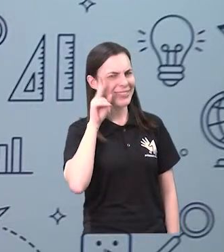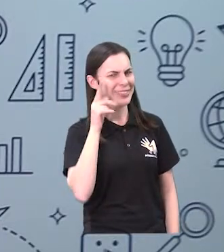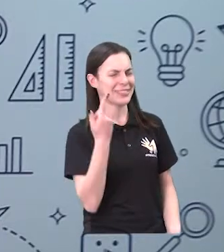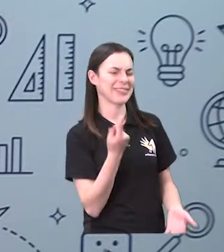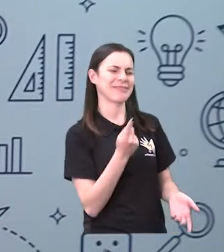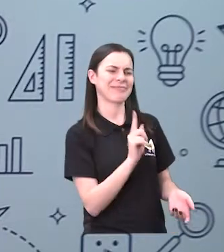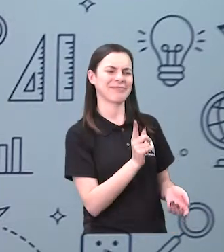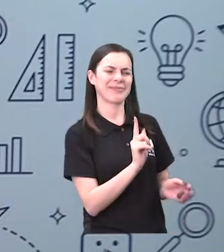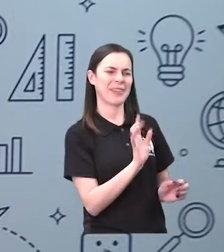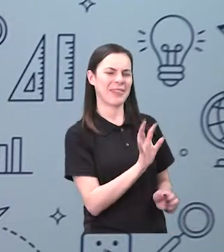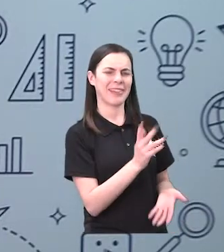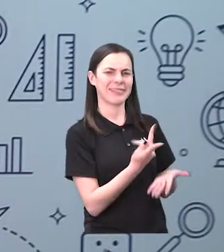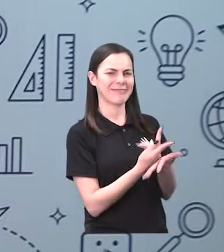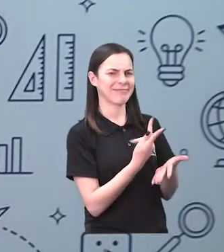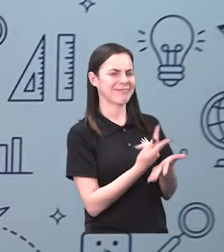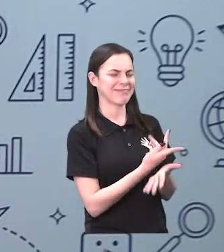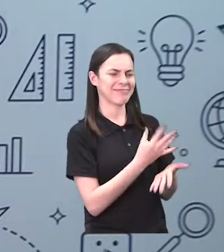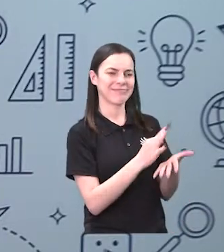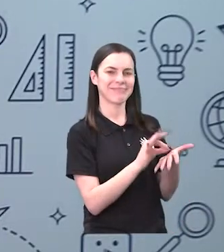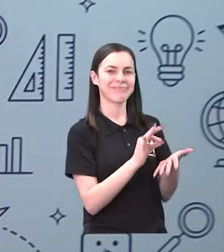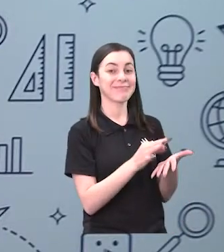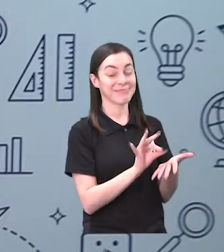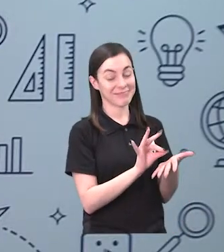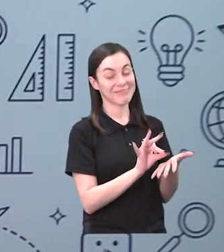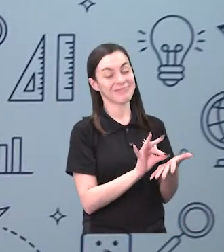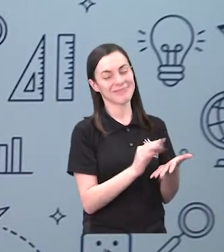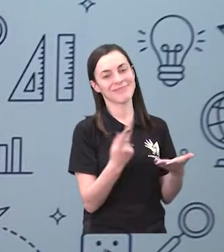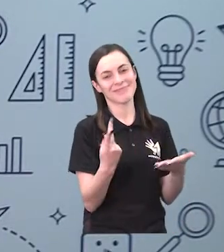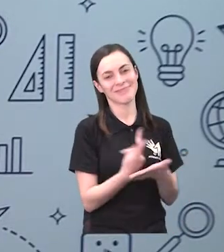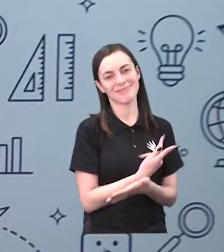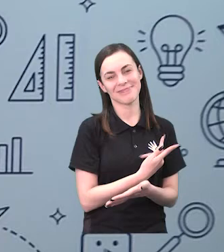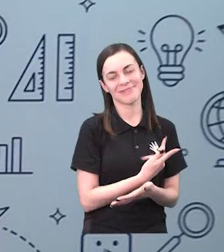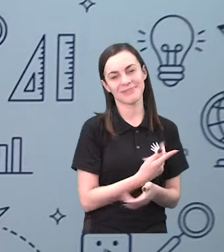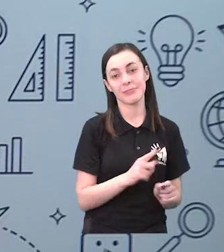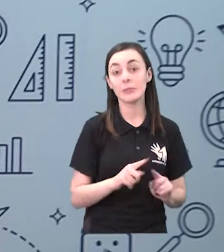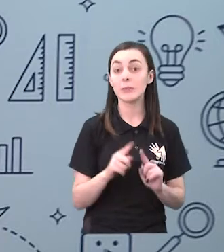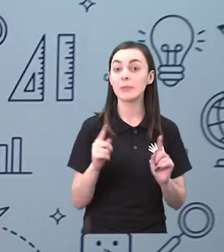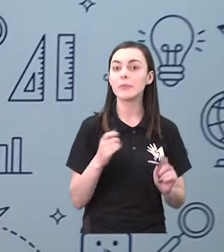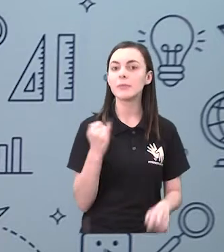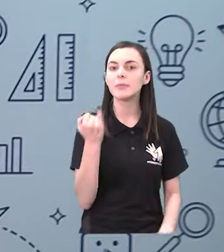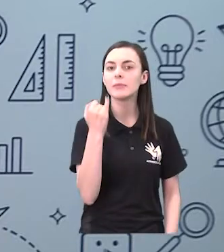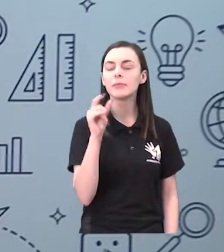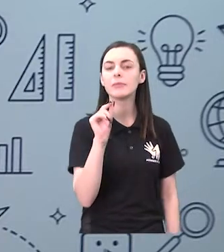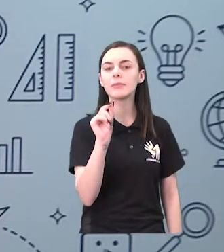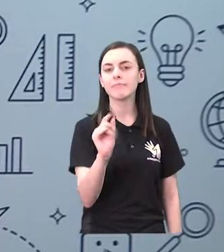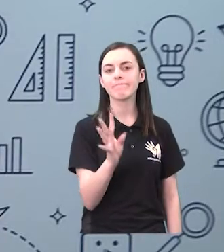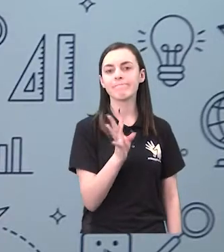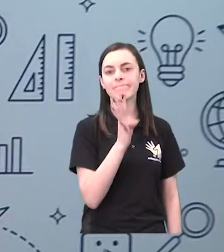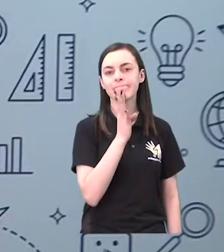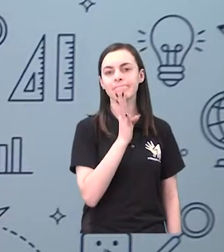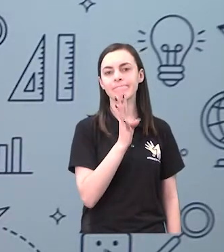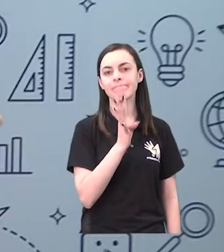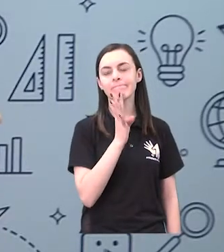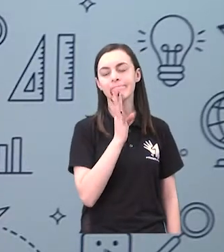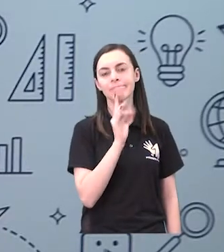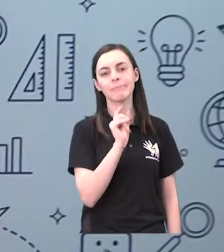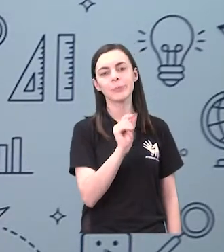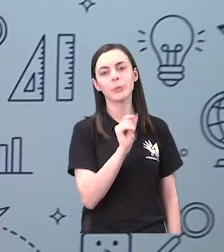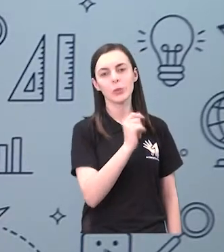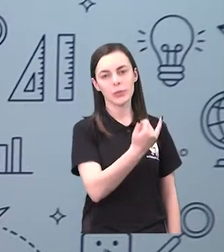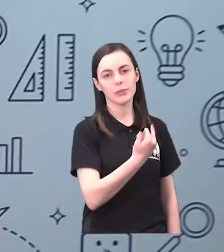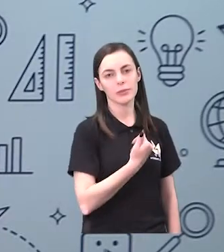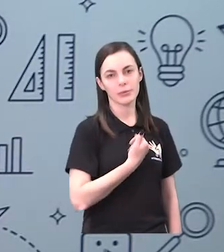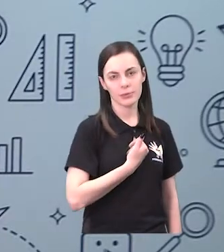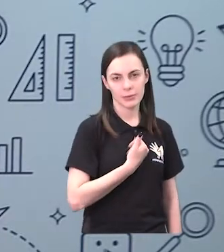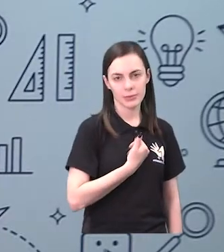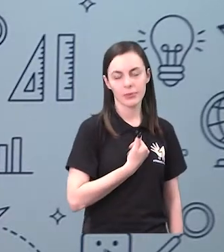fato e corrige essa pessoa acontece né mas para isso a gente precisa conhecer o